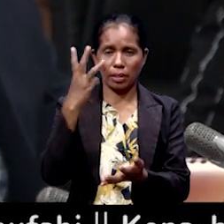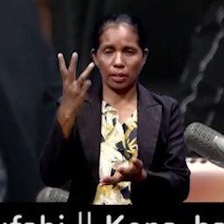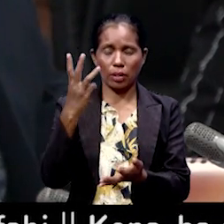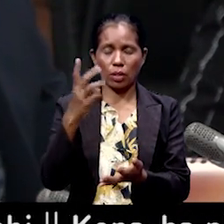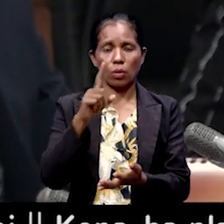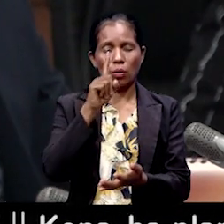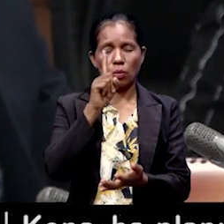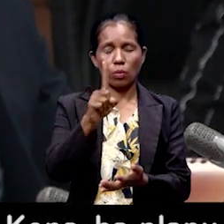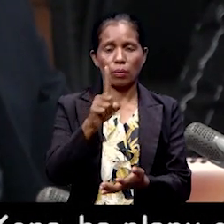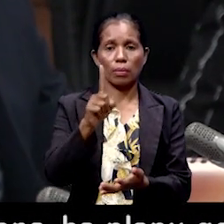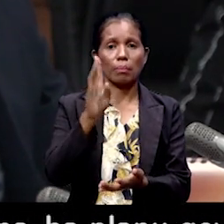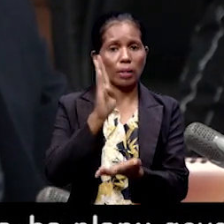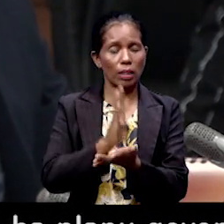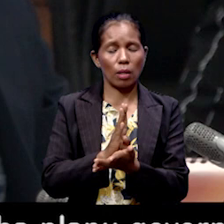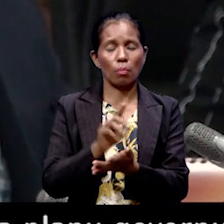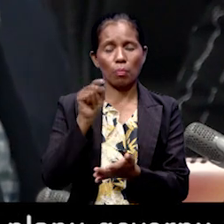1.6 bilhão.